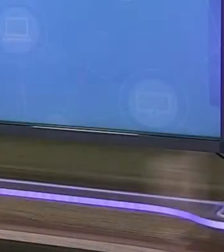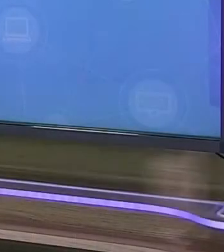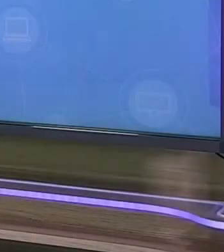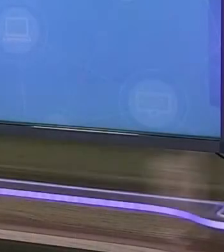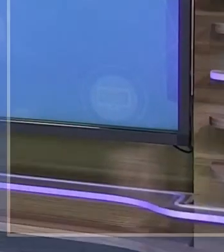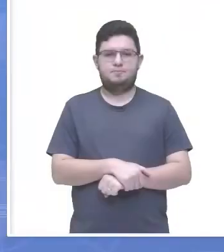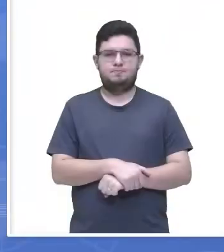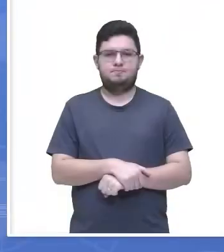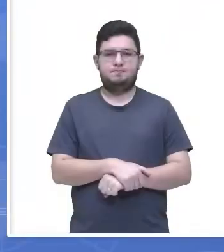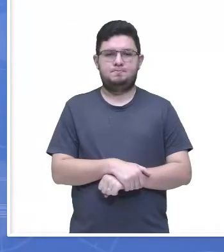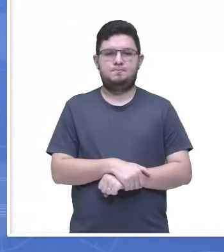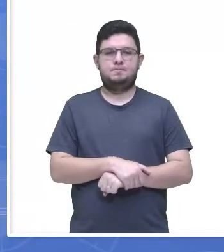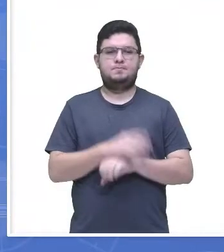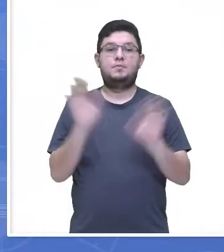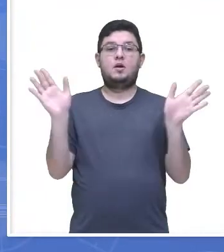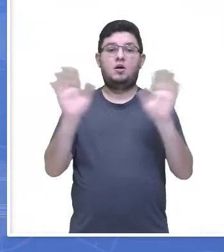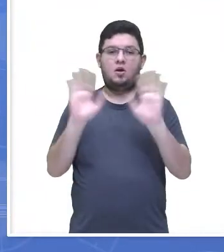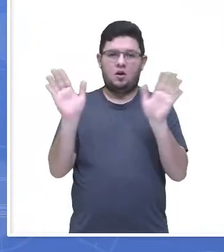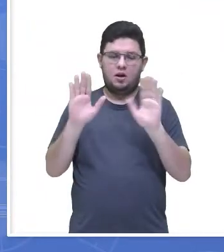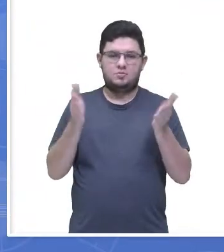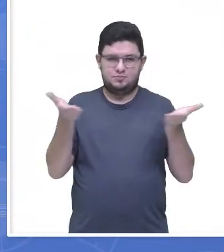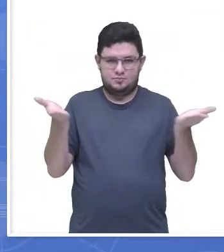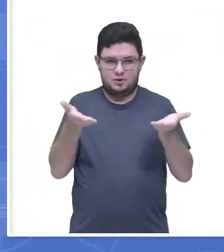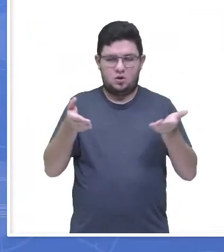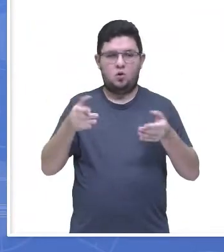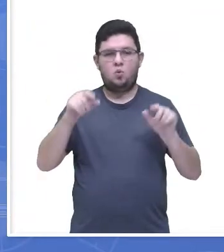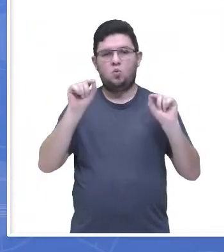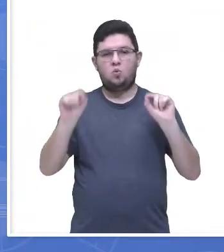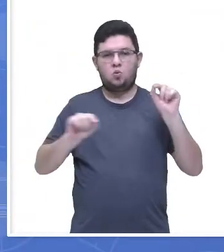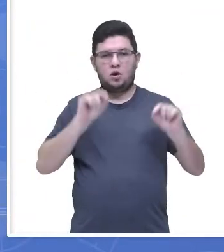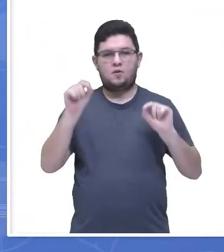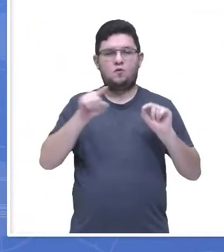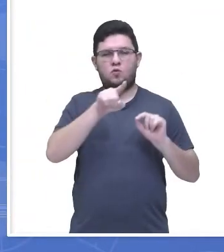A Thaís colocou a letra D de dado.